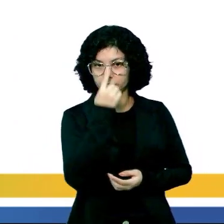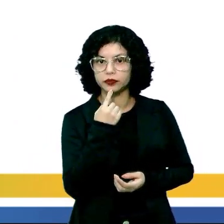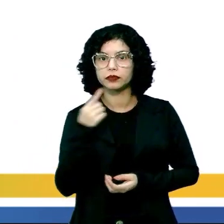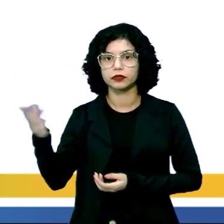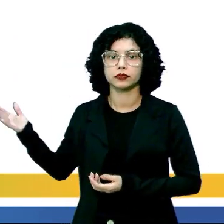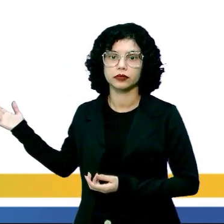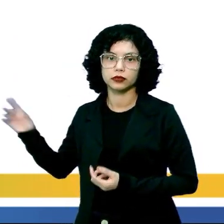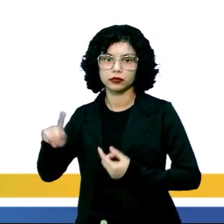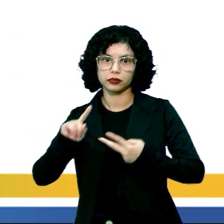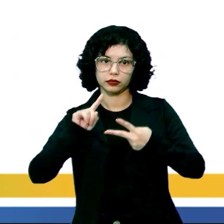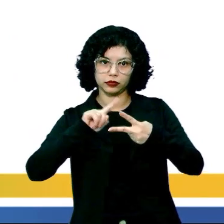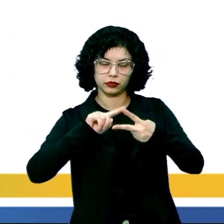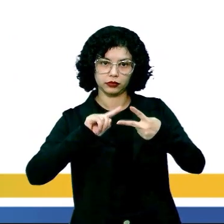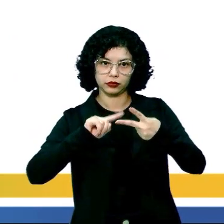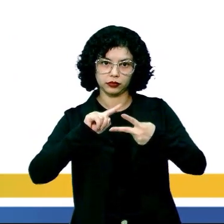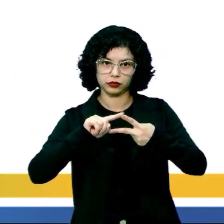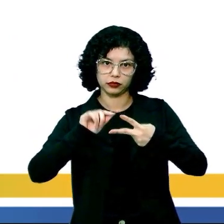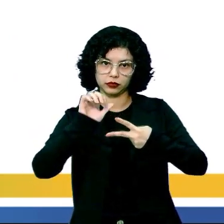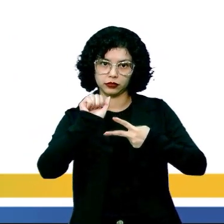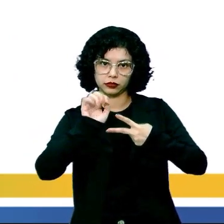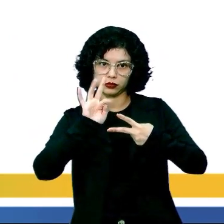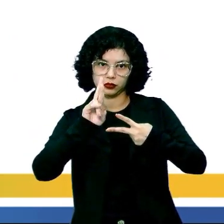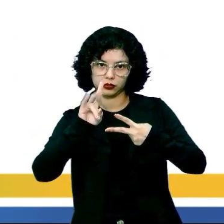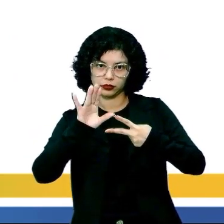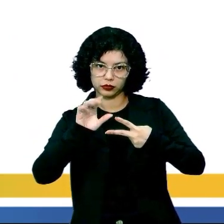aí. Tem o átrio esquerdo,